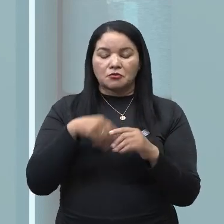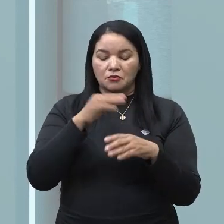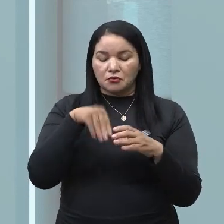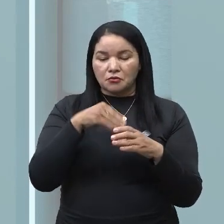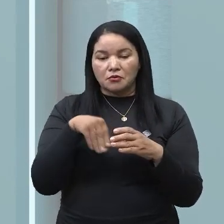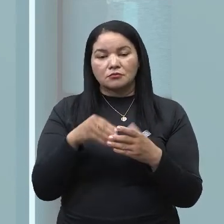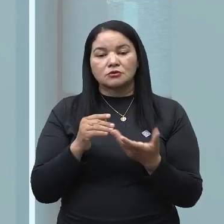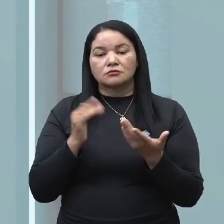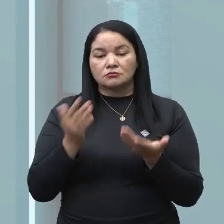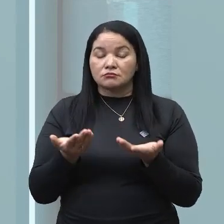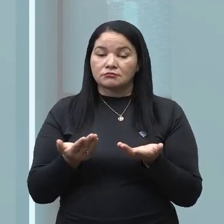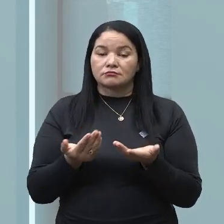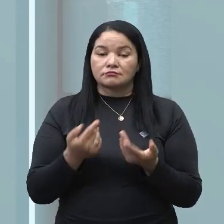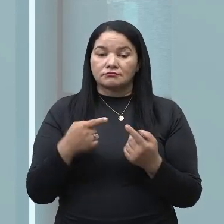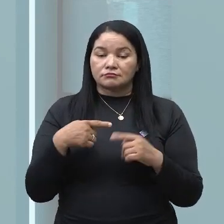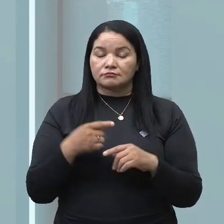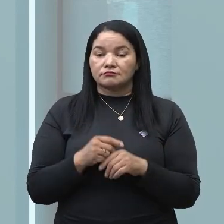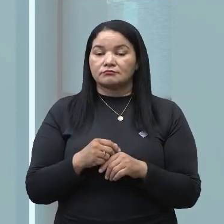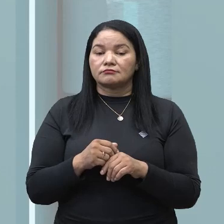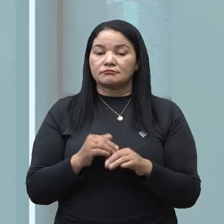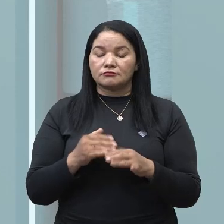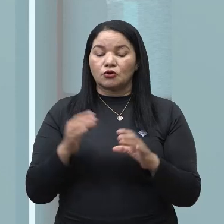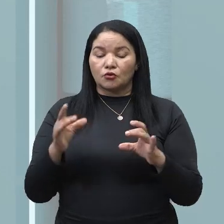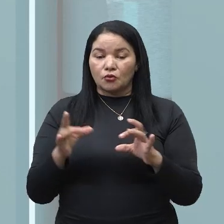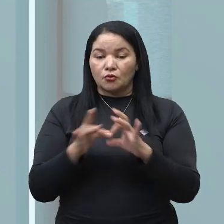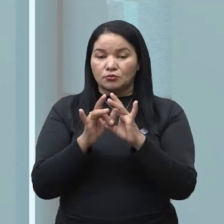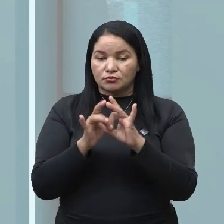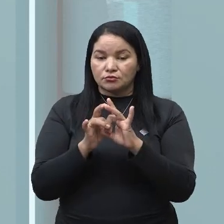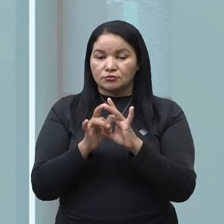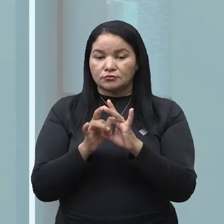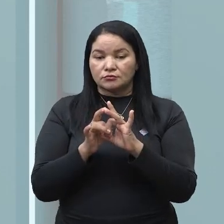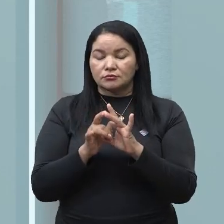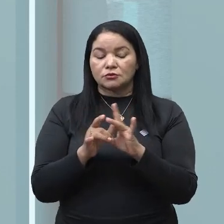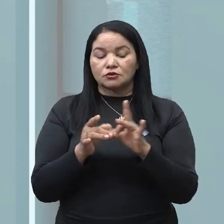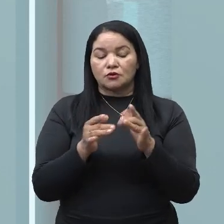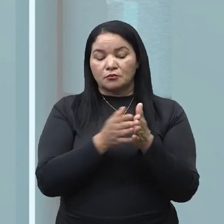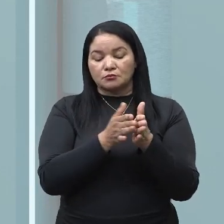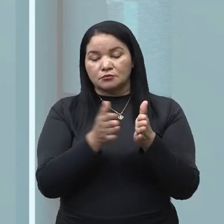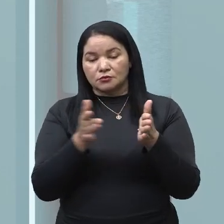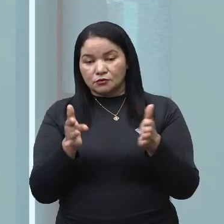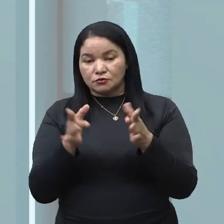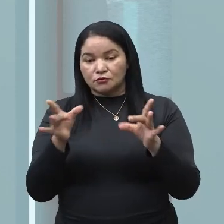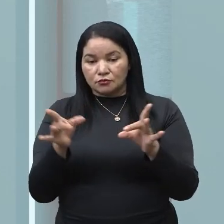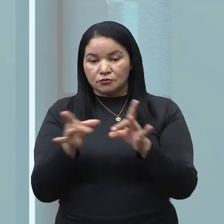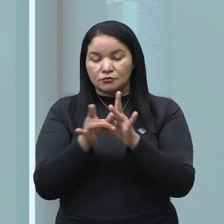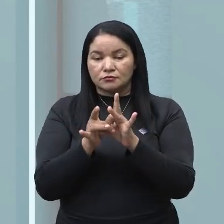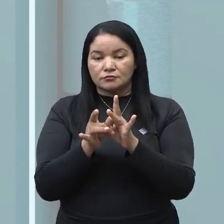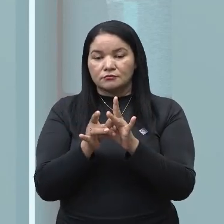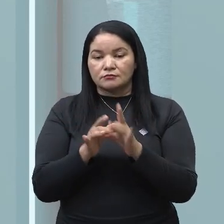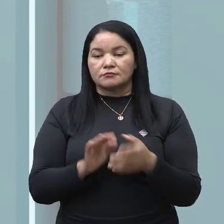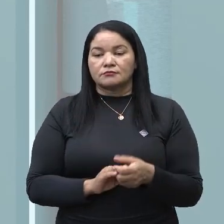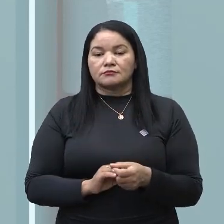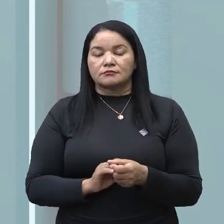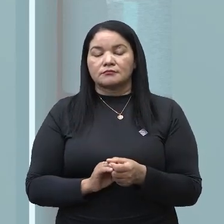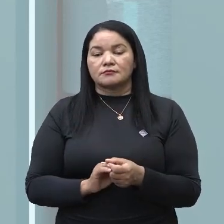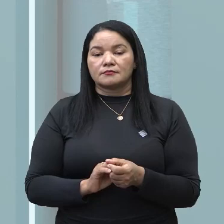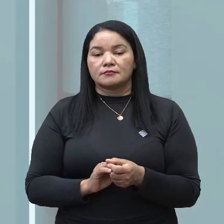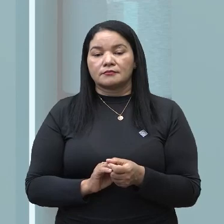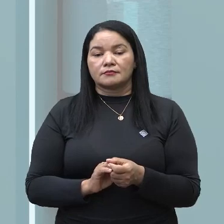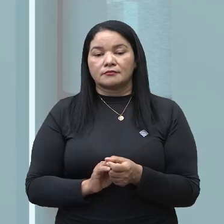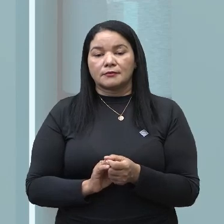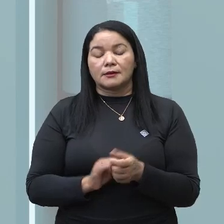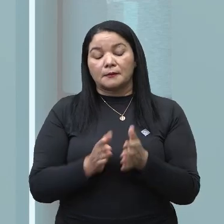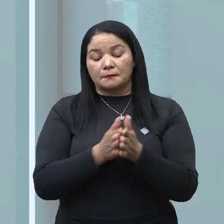vários componentes. Então, composto. Assim é o período composto. O período já sabemos que ele vai ter um